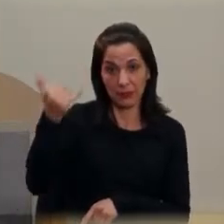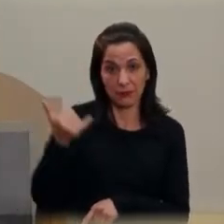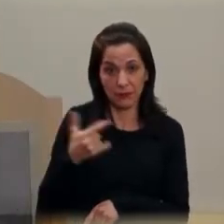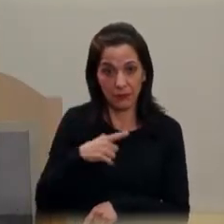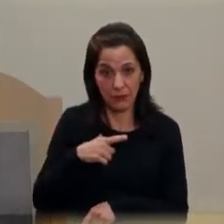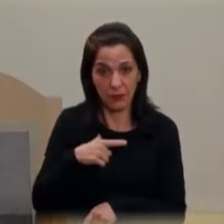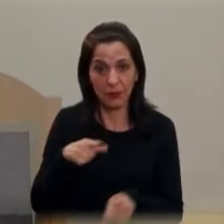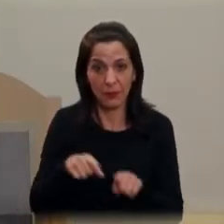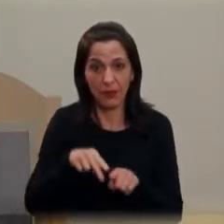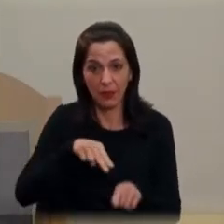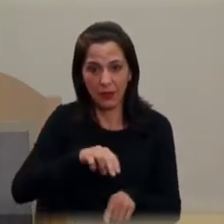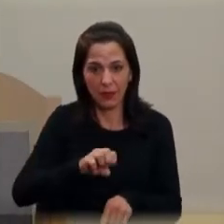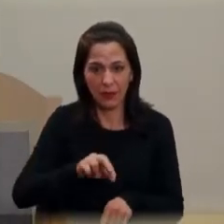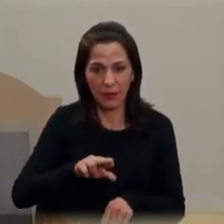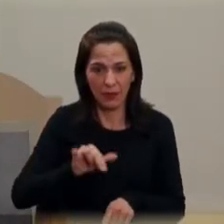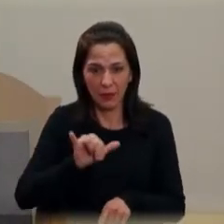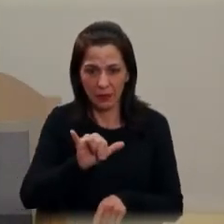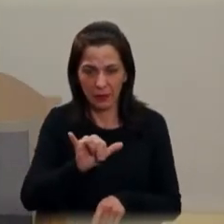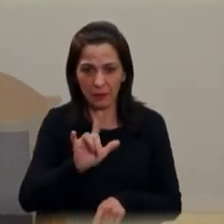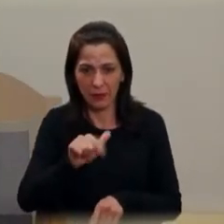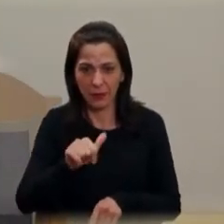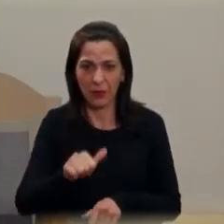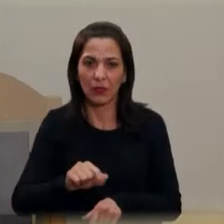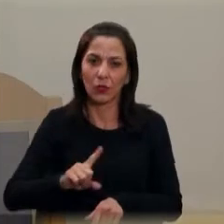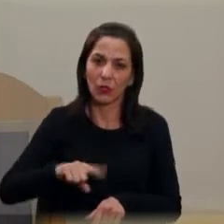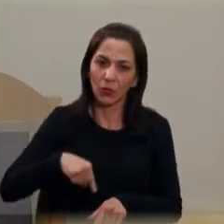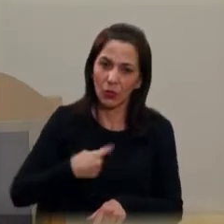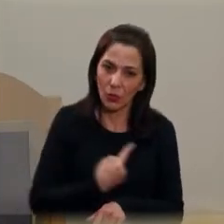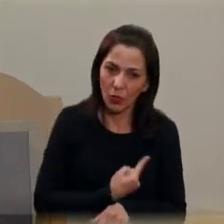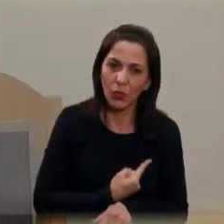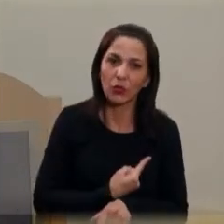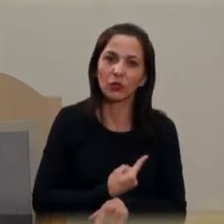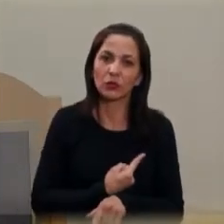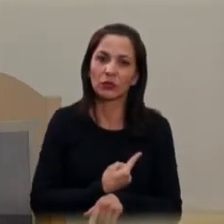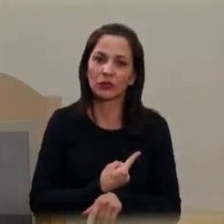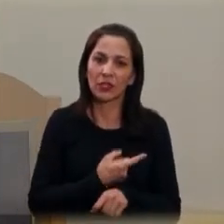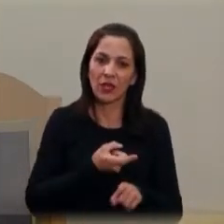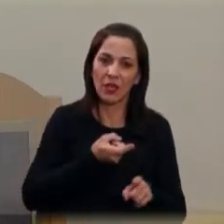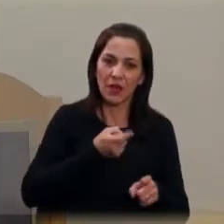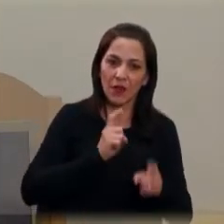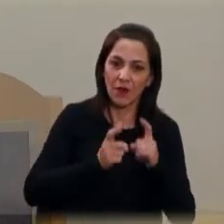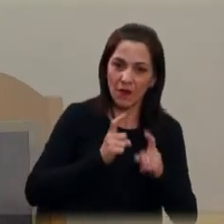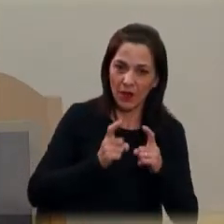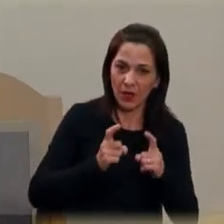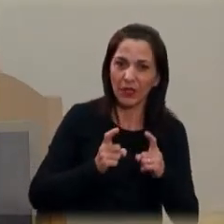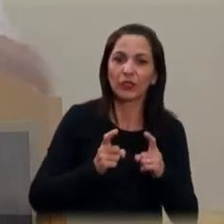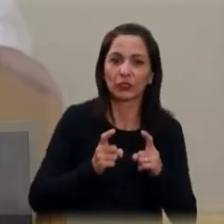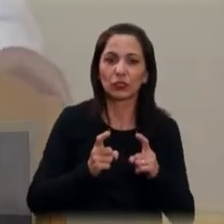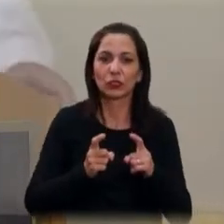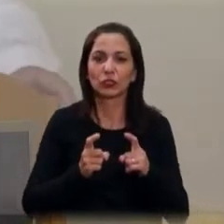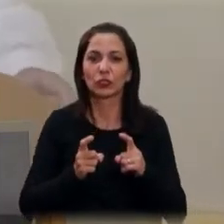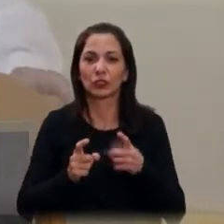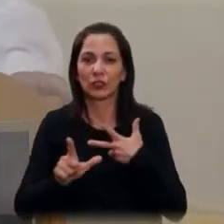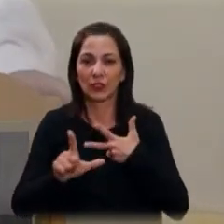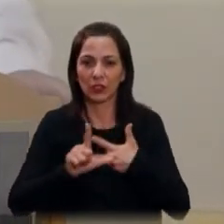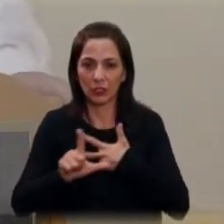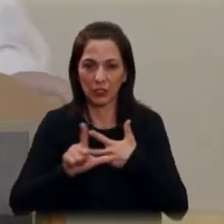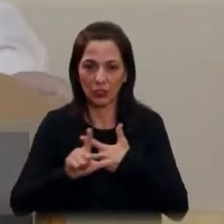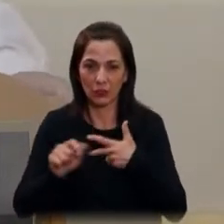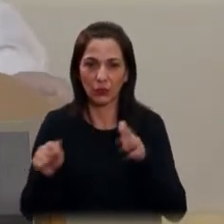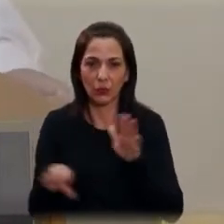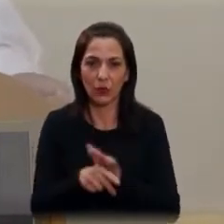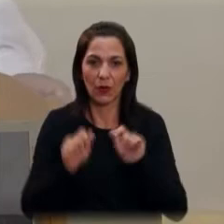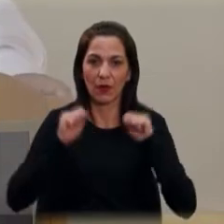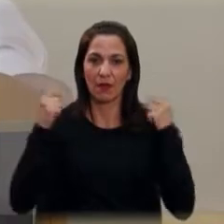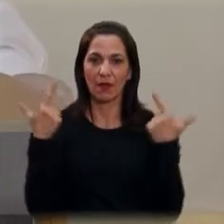Nery. Também porque estão nessa luta, né? Criaram uma frente parlamentar na Lespe para conseguir a titulação